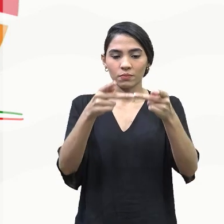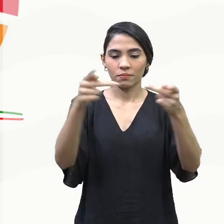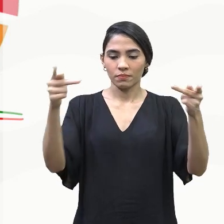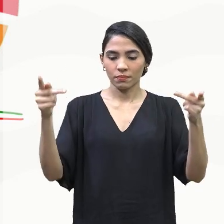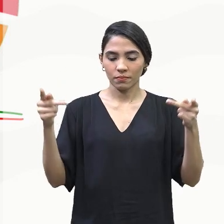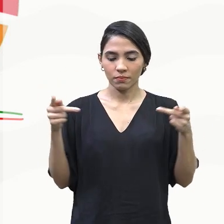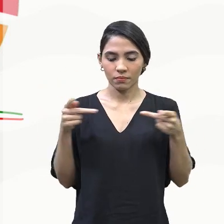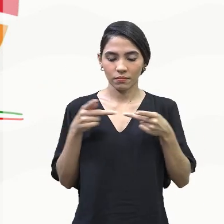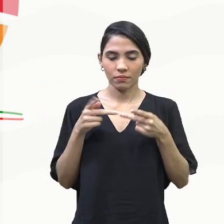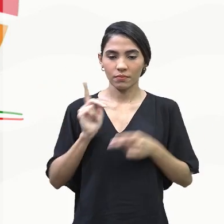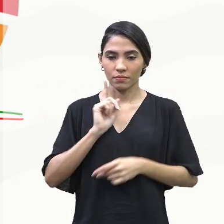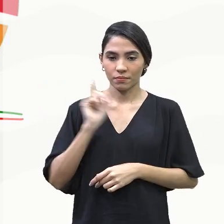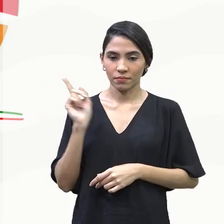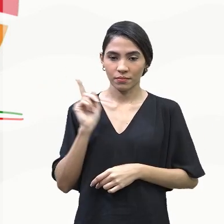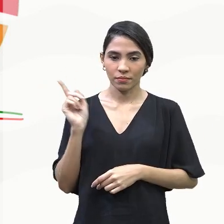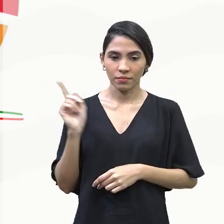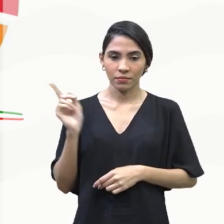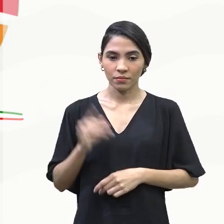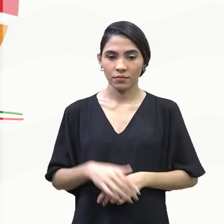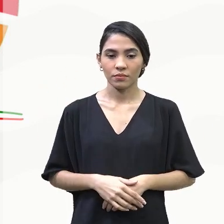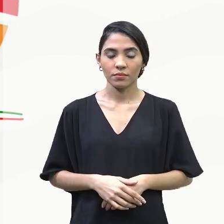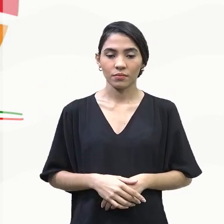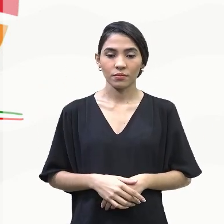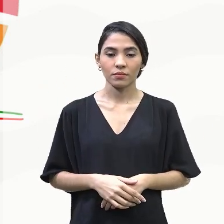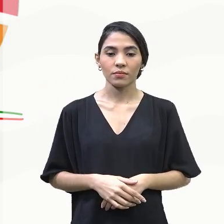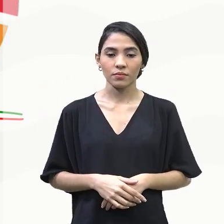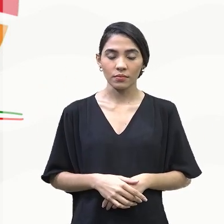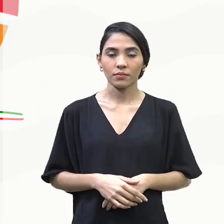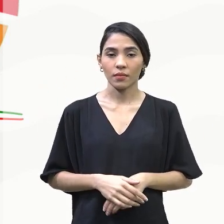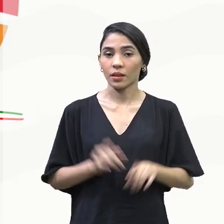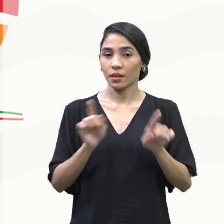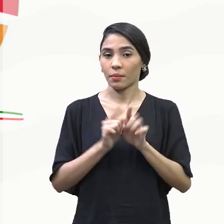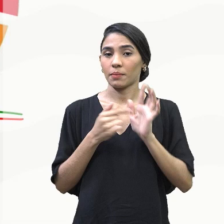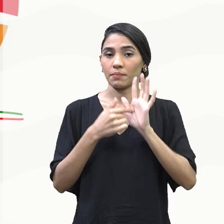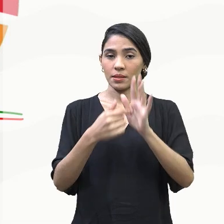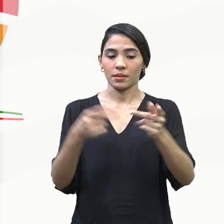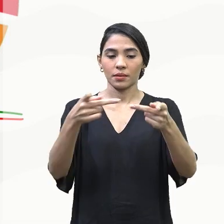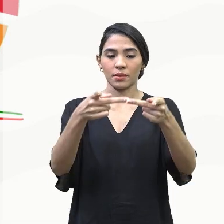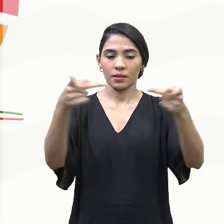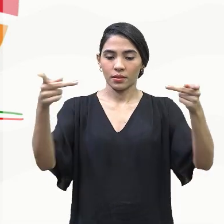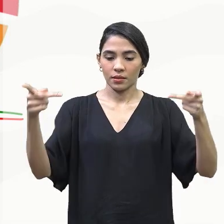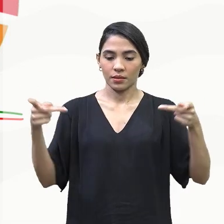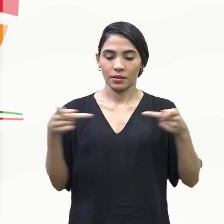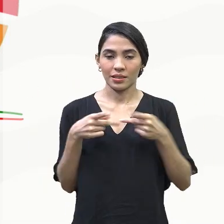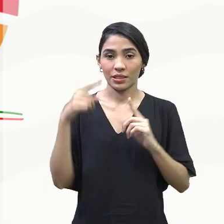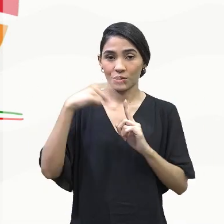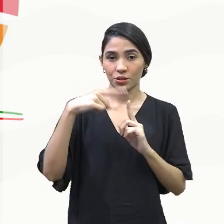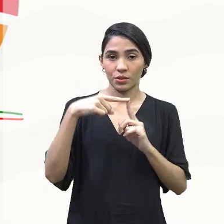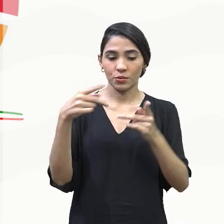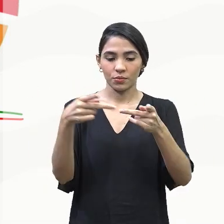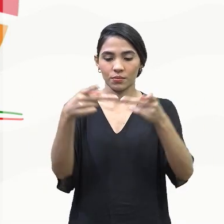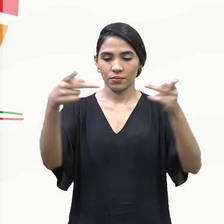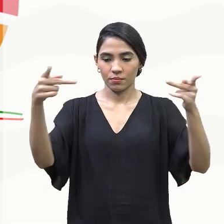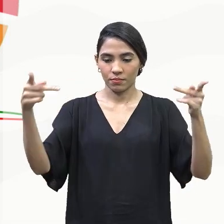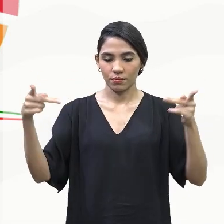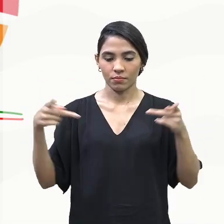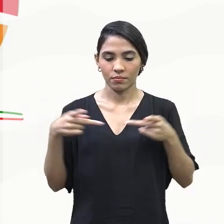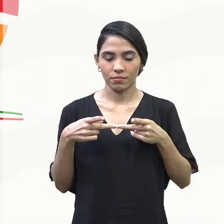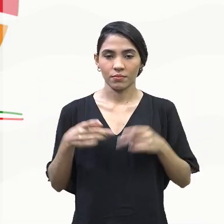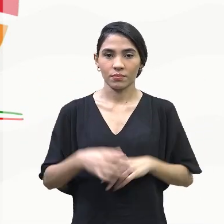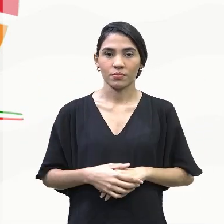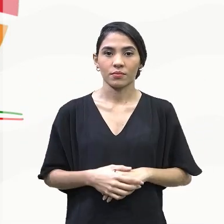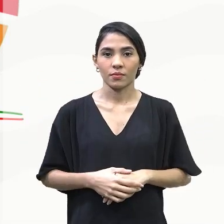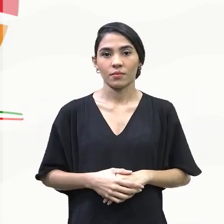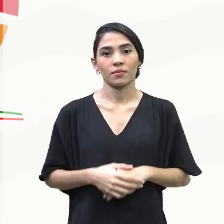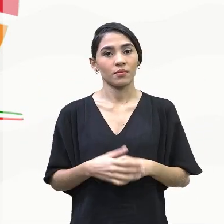colunas ou estas barras aqui, eles estão representados agora em formato de fatia de pizza.